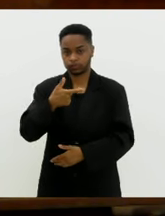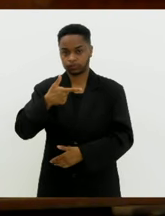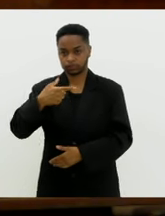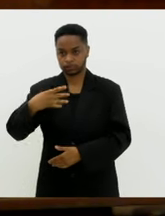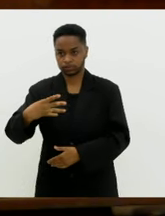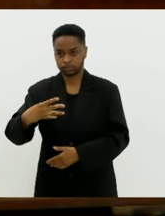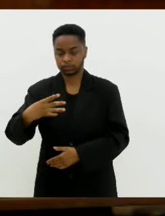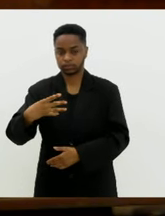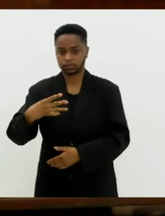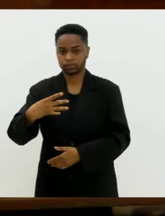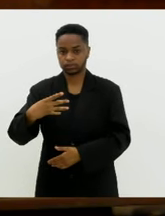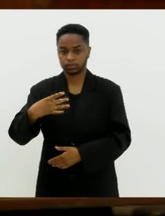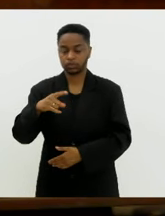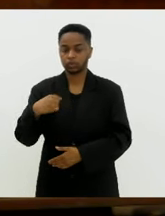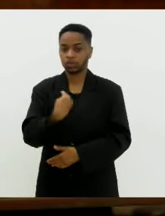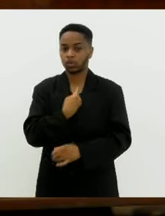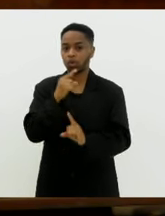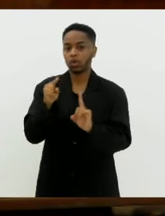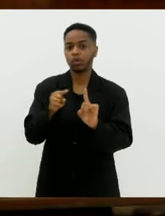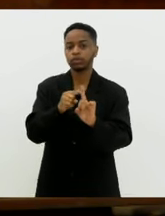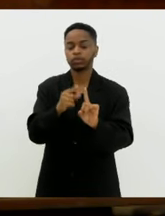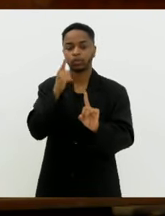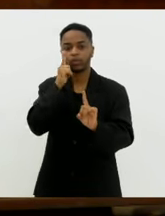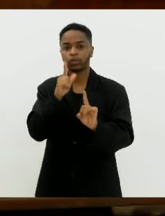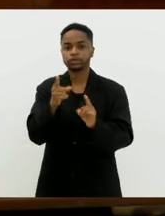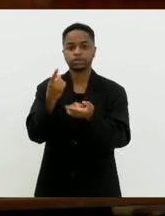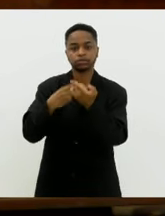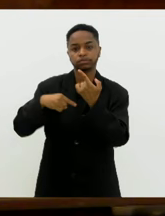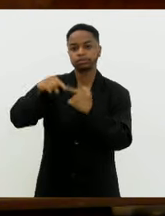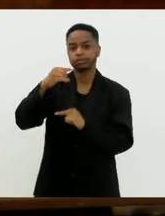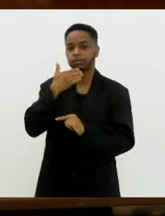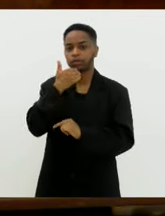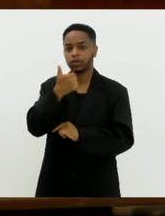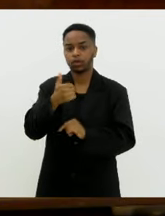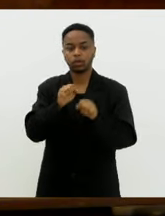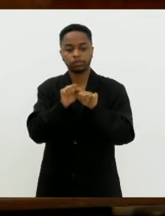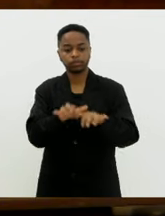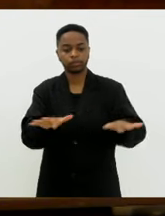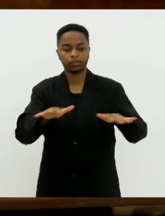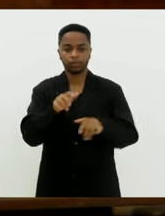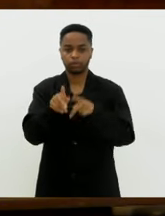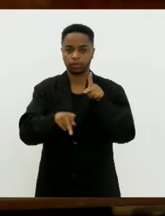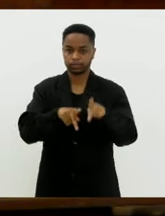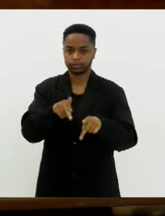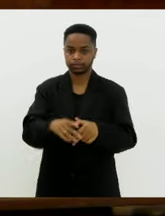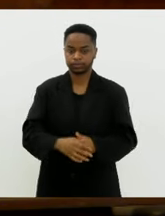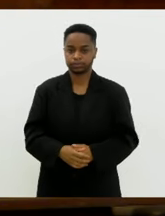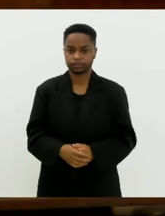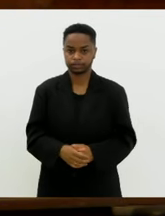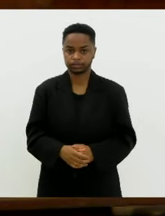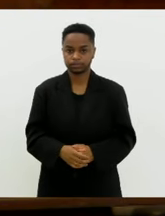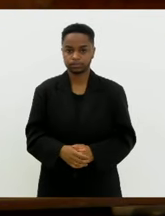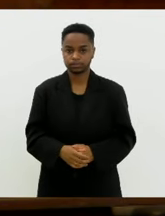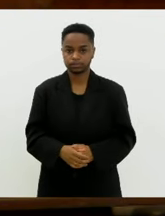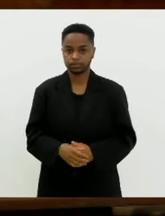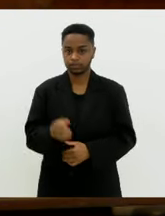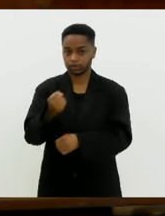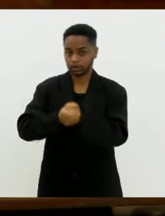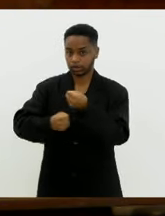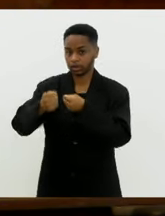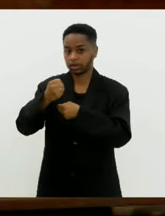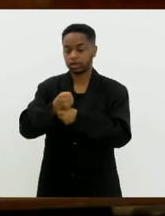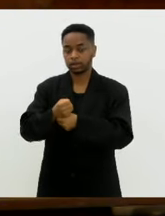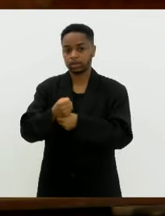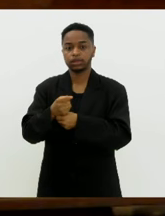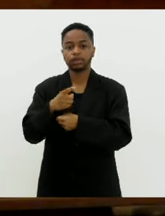2024, a nossa meta é alcançar ainda mais a população. No último ano, foram servidas mais